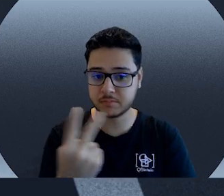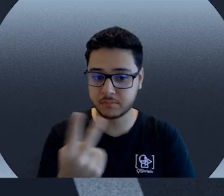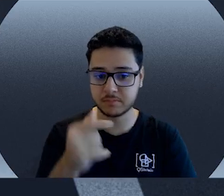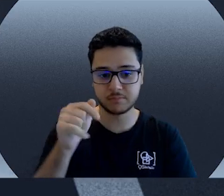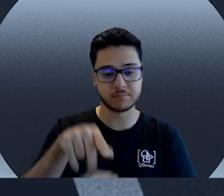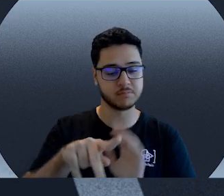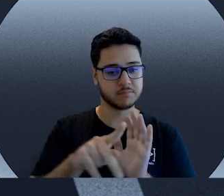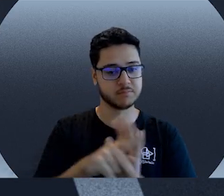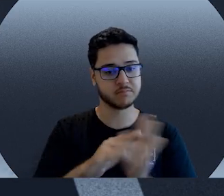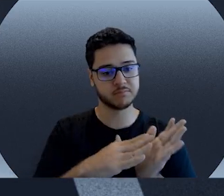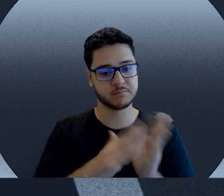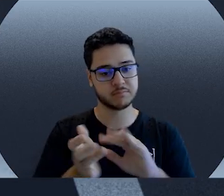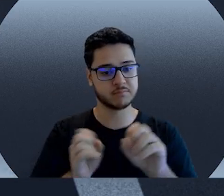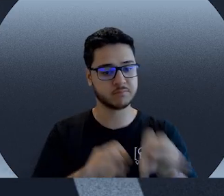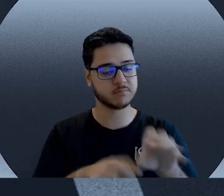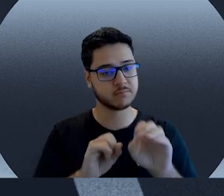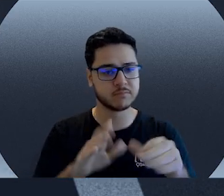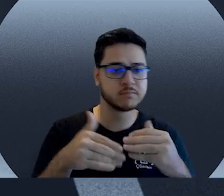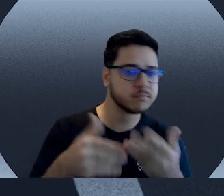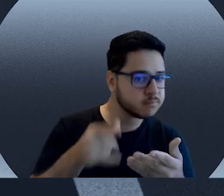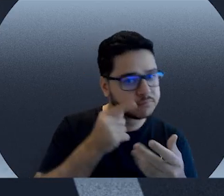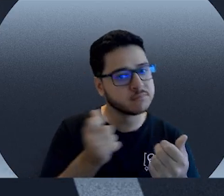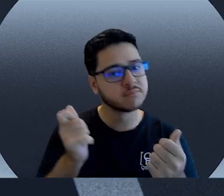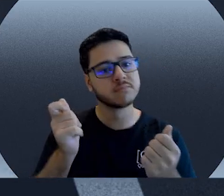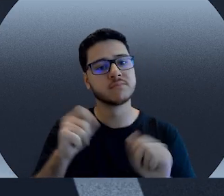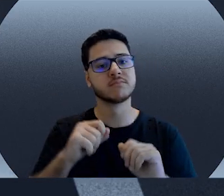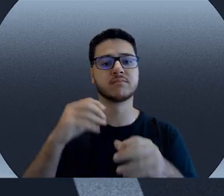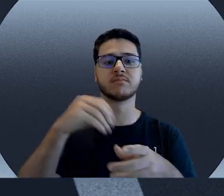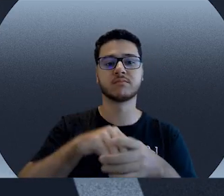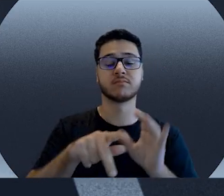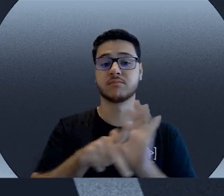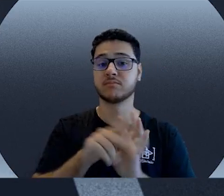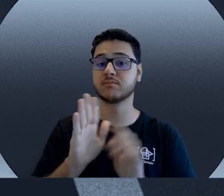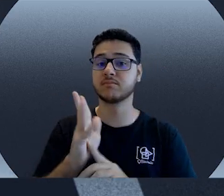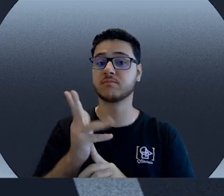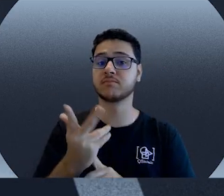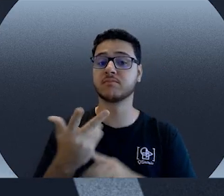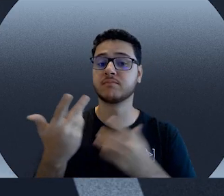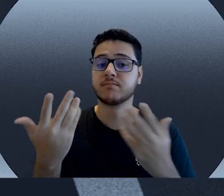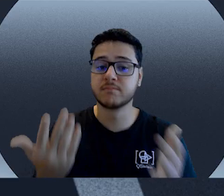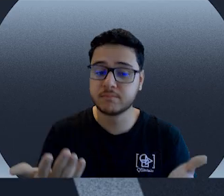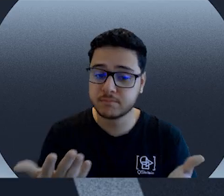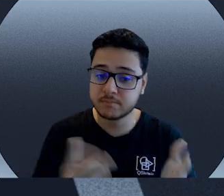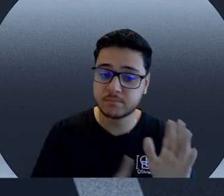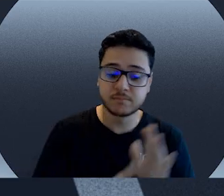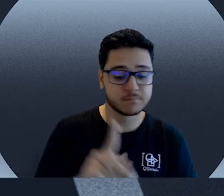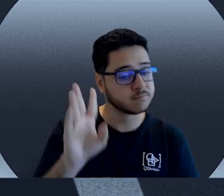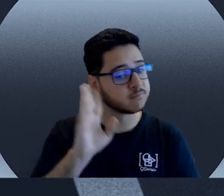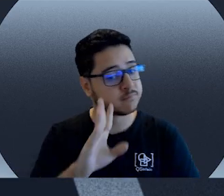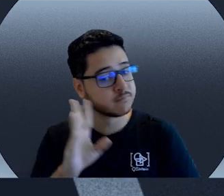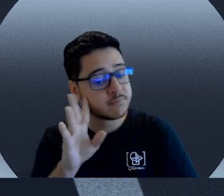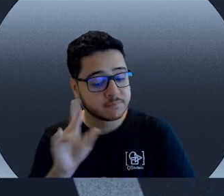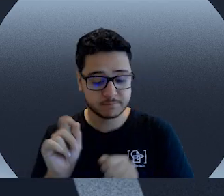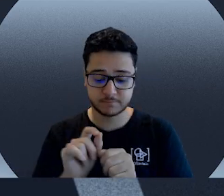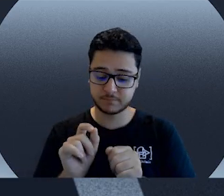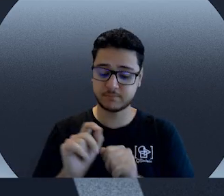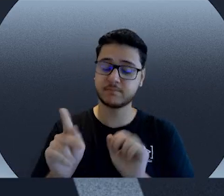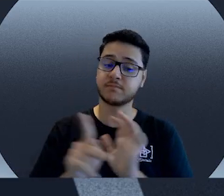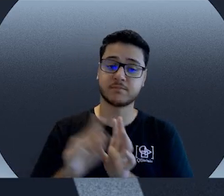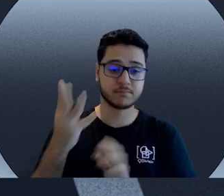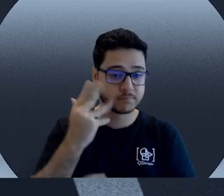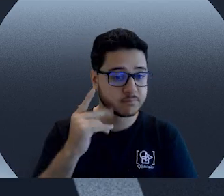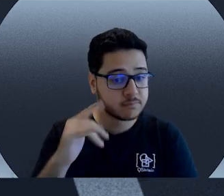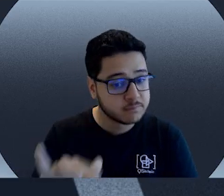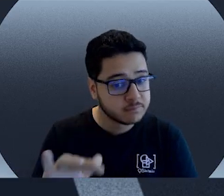né? Foi uma que eu fiz, será que é possível entrar dentro de uma obra de arte? Essa é uma pergunta muito legal de fazer para uma